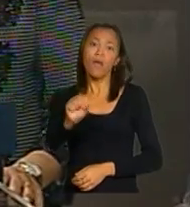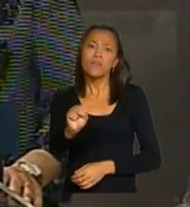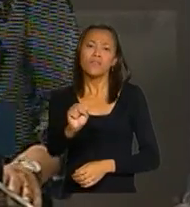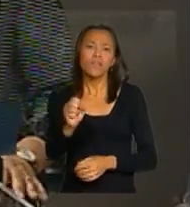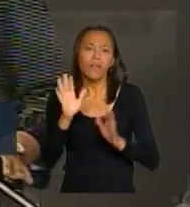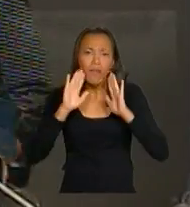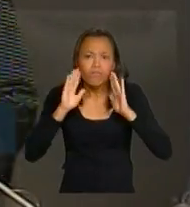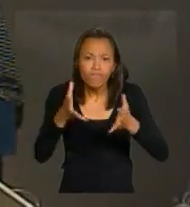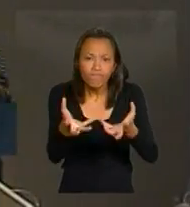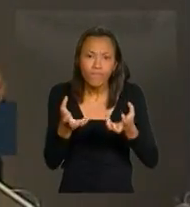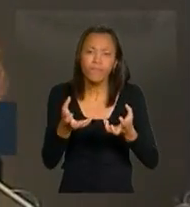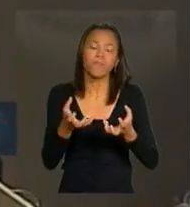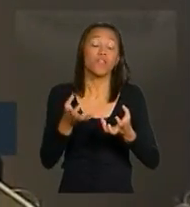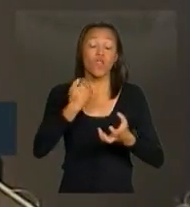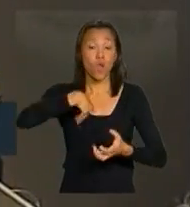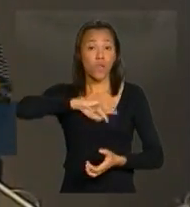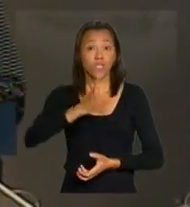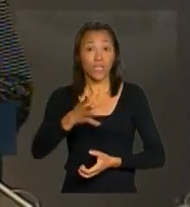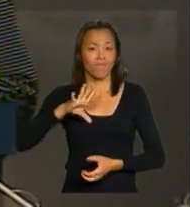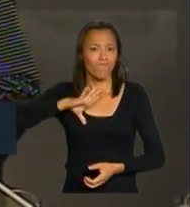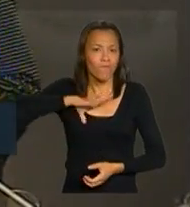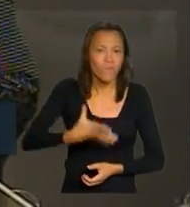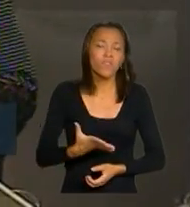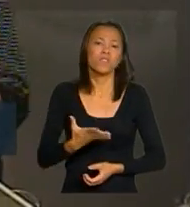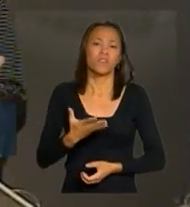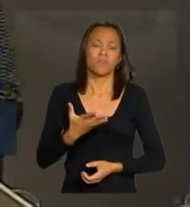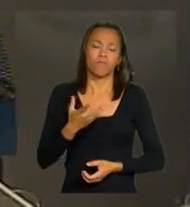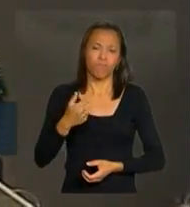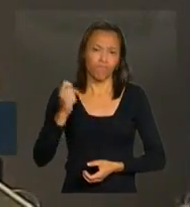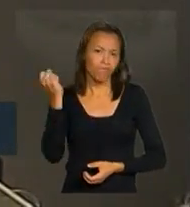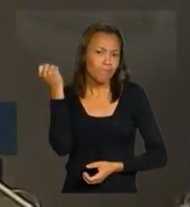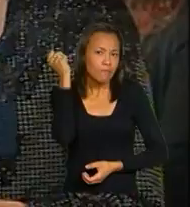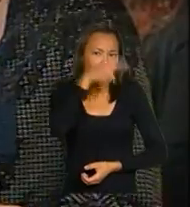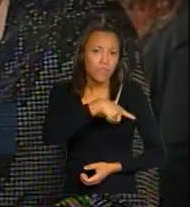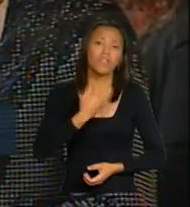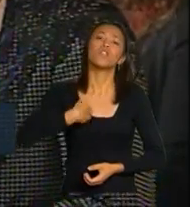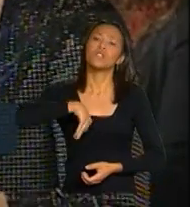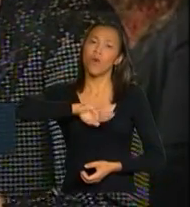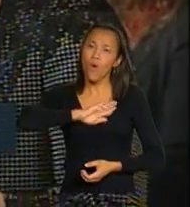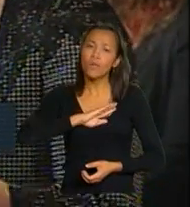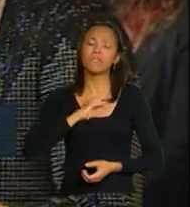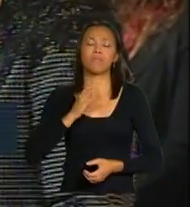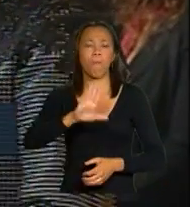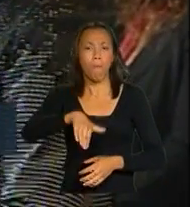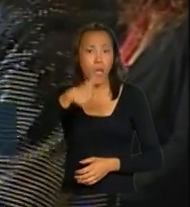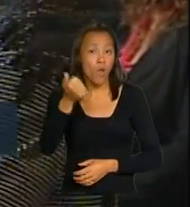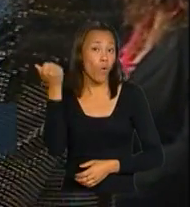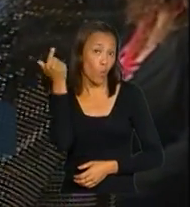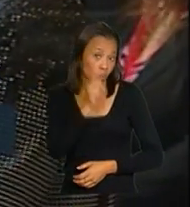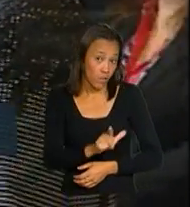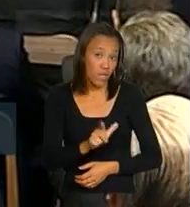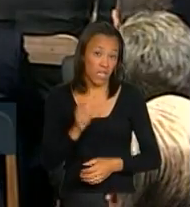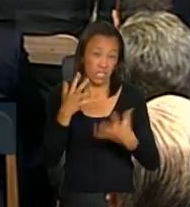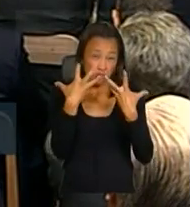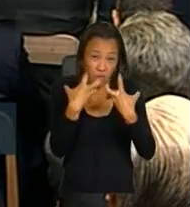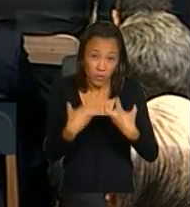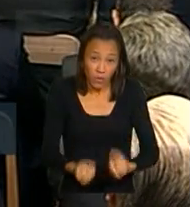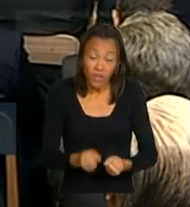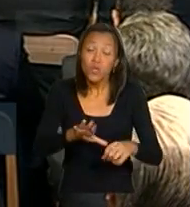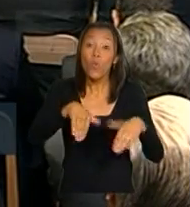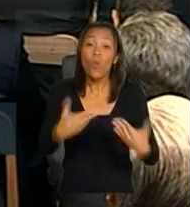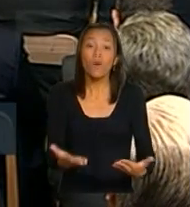nós queríamos vencer um desafio. E desafios a gente vence melhor quando vence